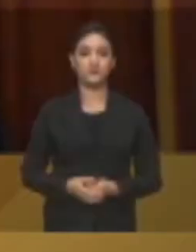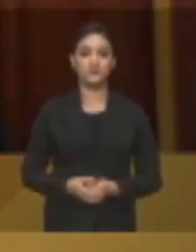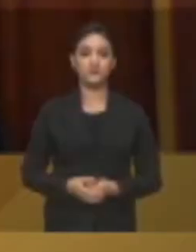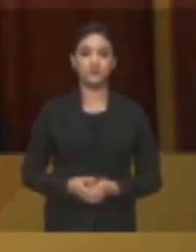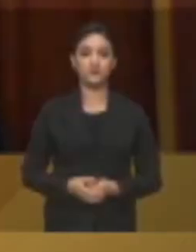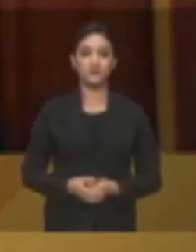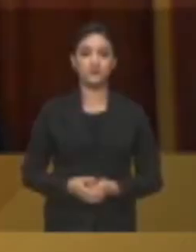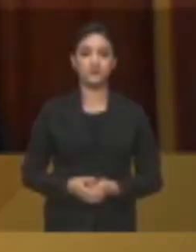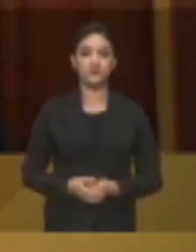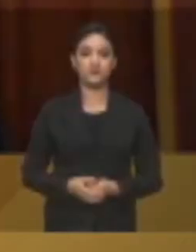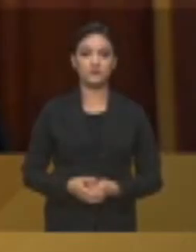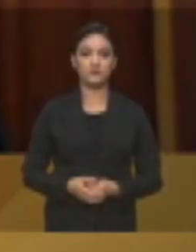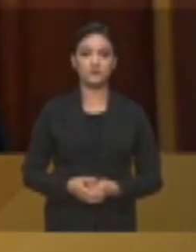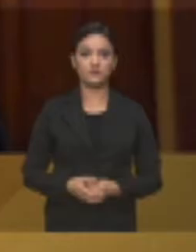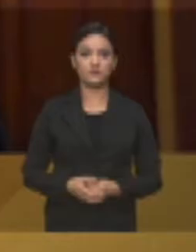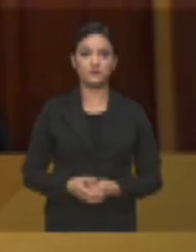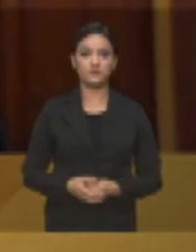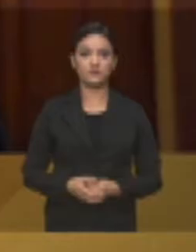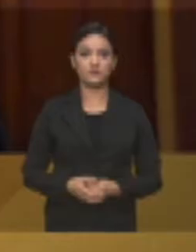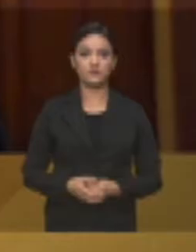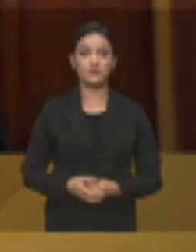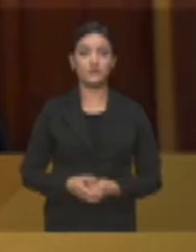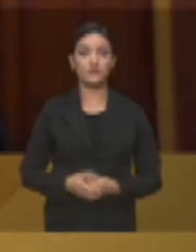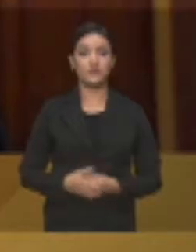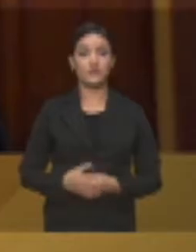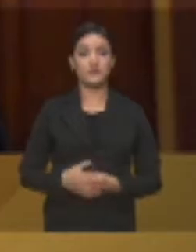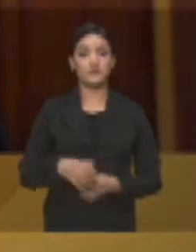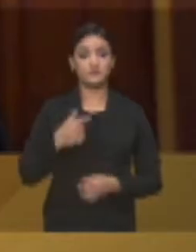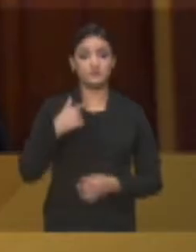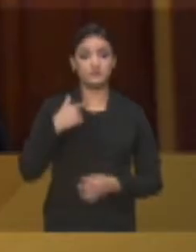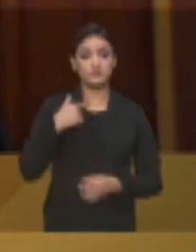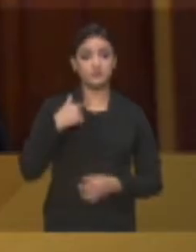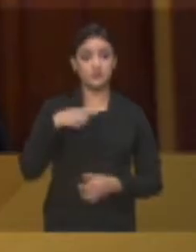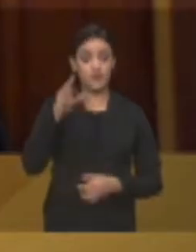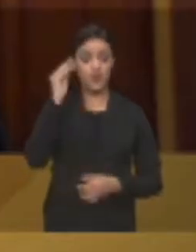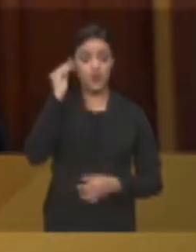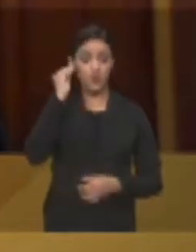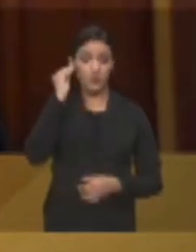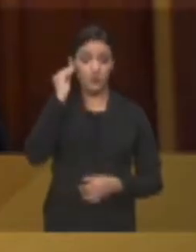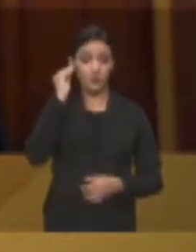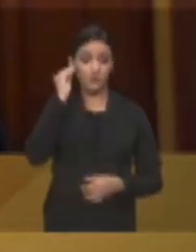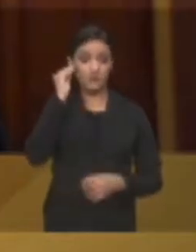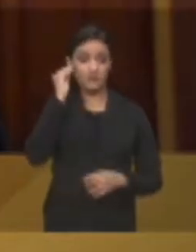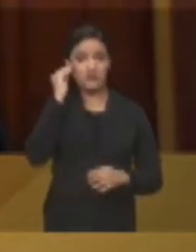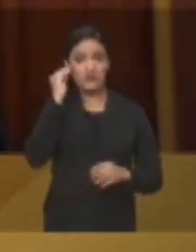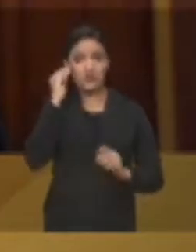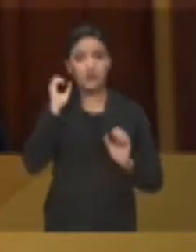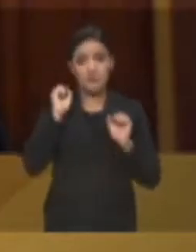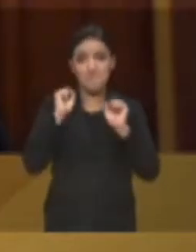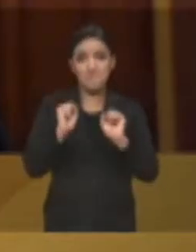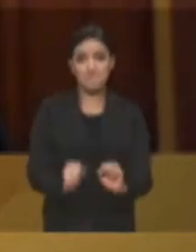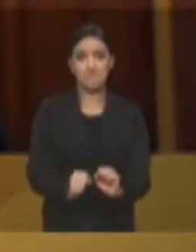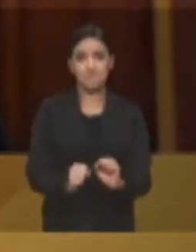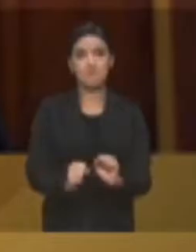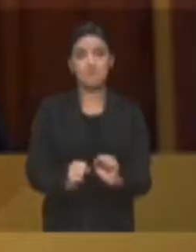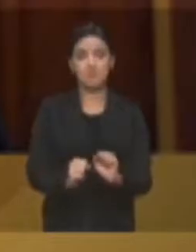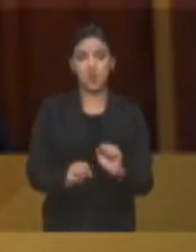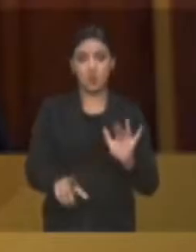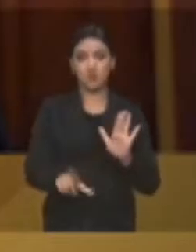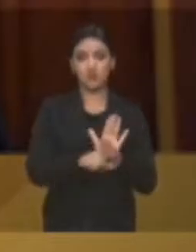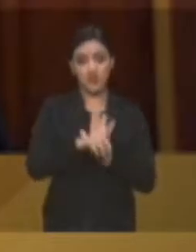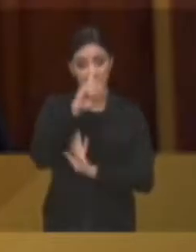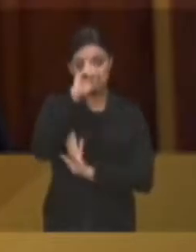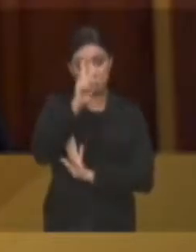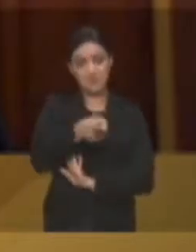Entendo que é legítimo impor o caráter compulsório das vacinas quando exista